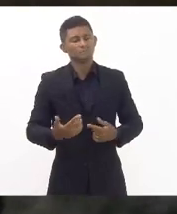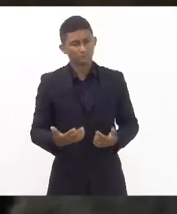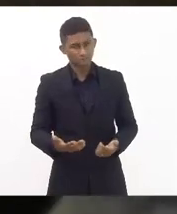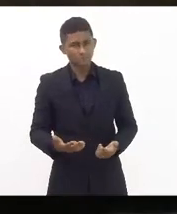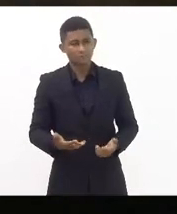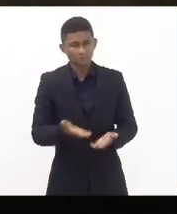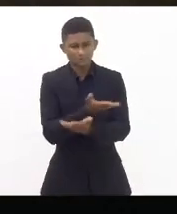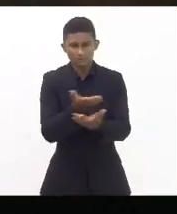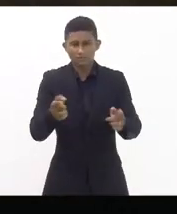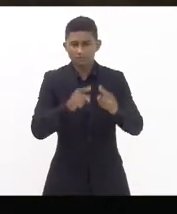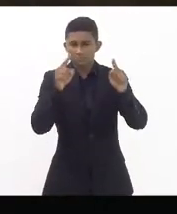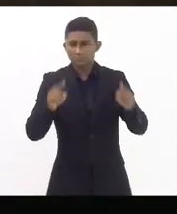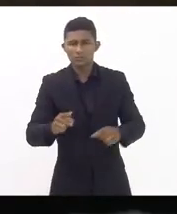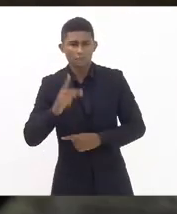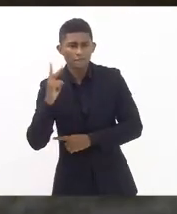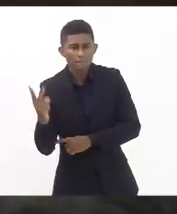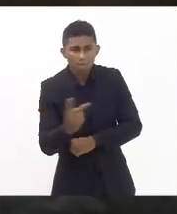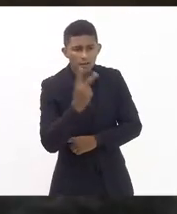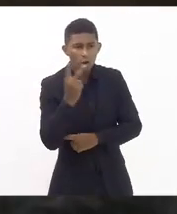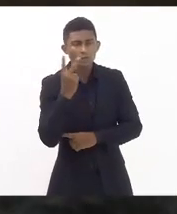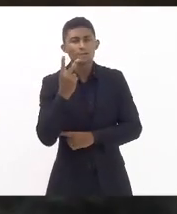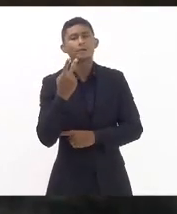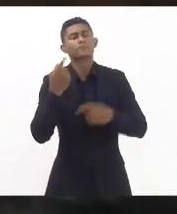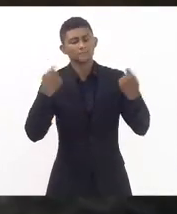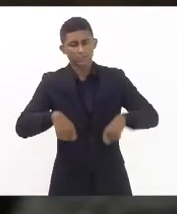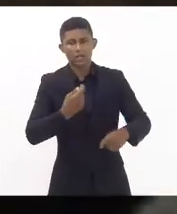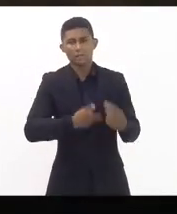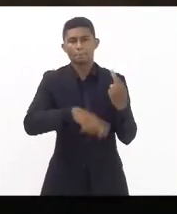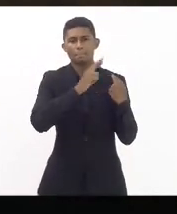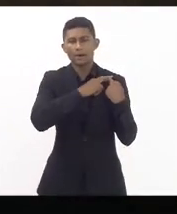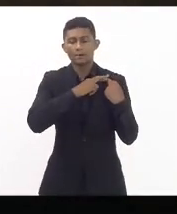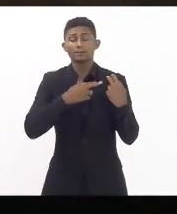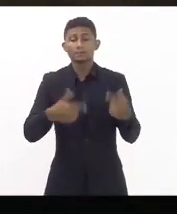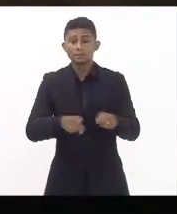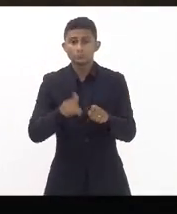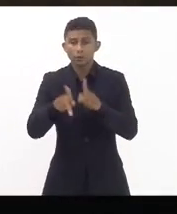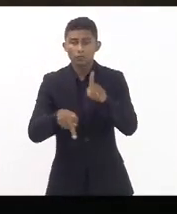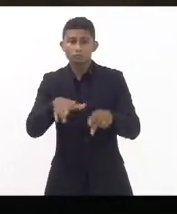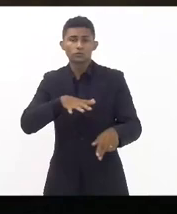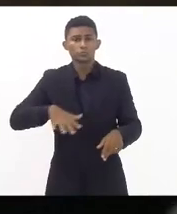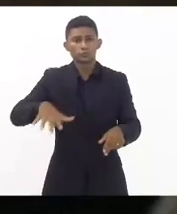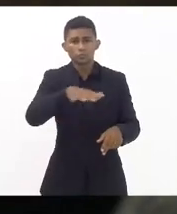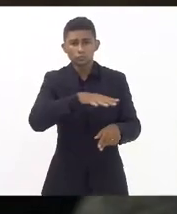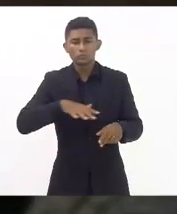o servidor e pensam numa população mais